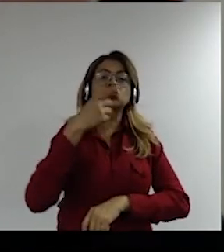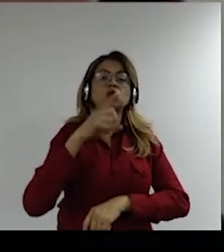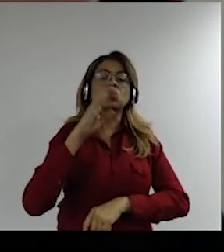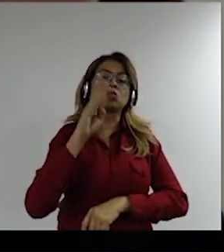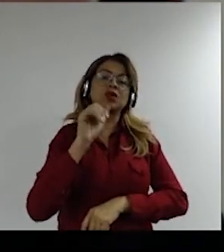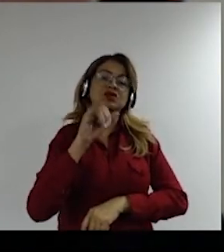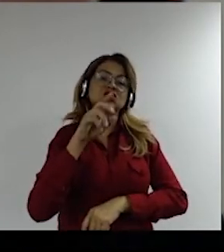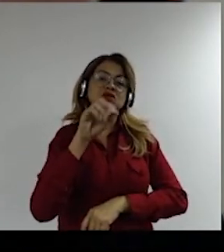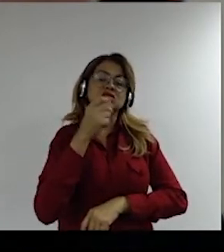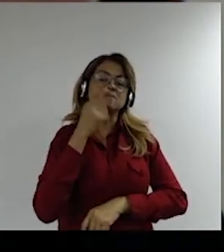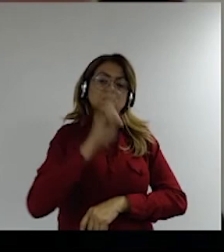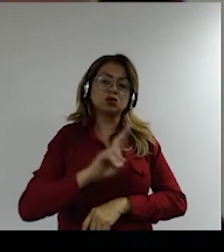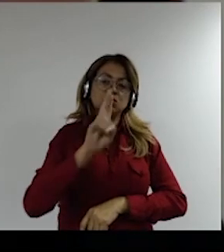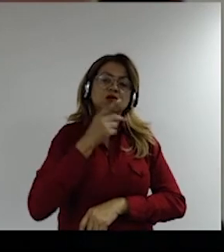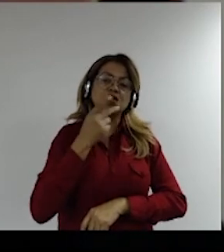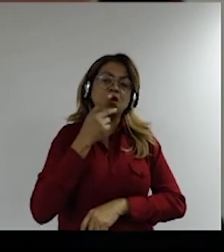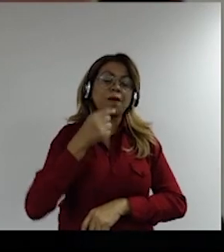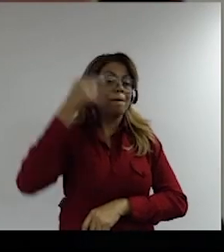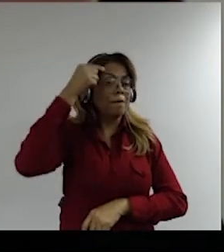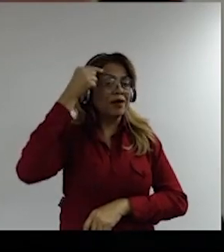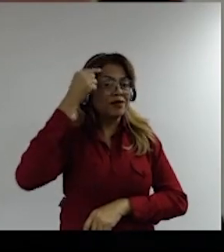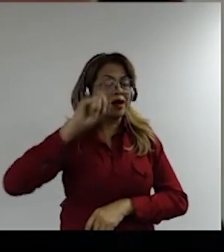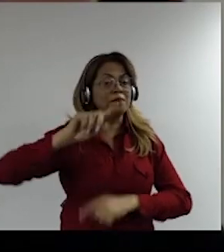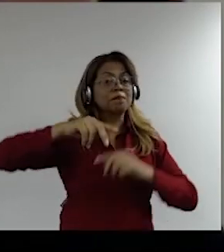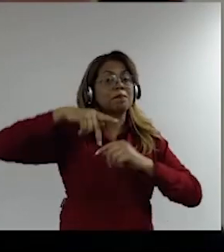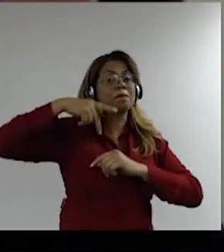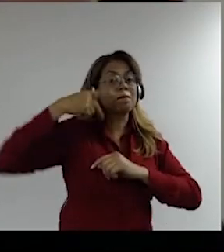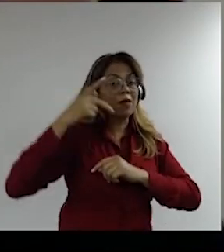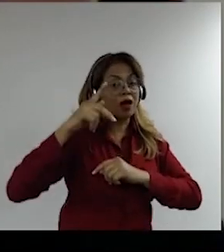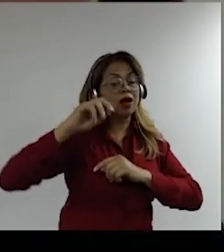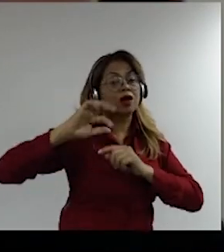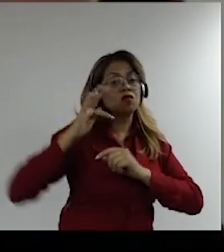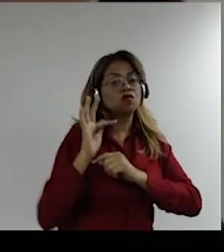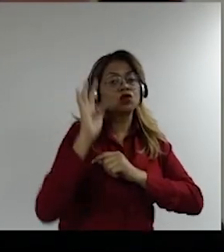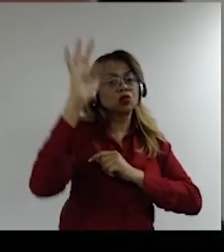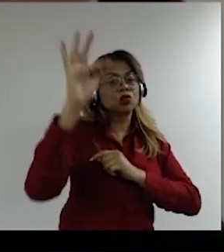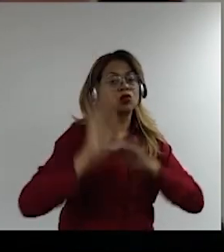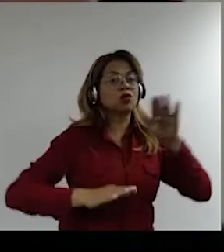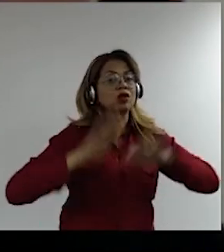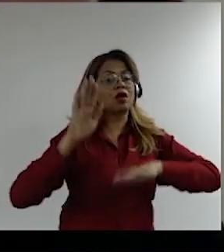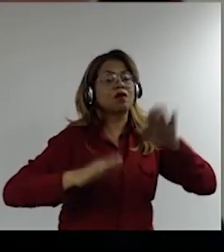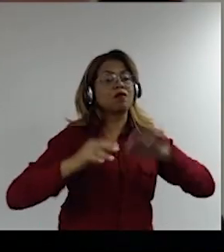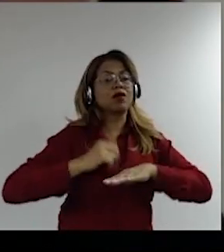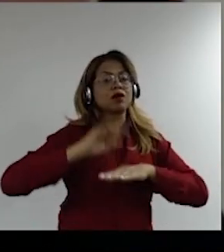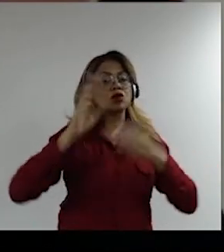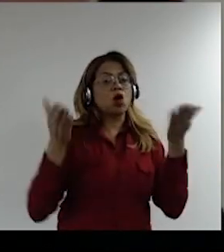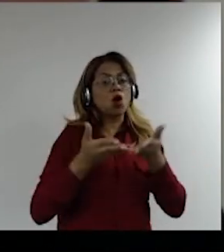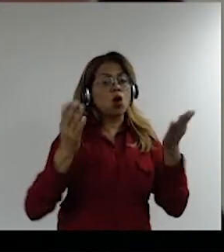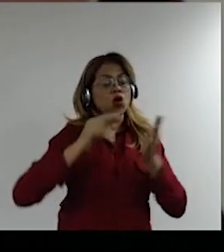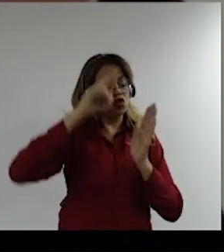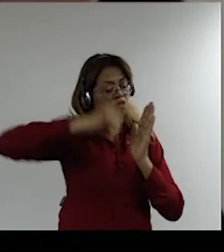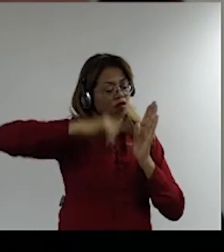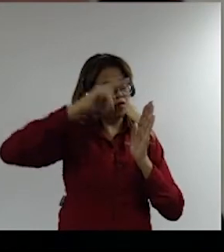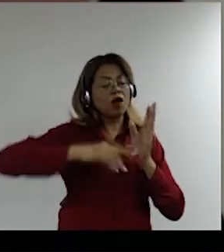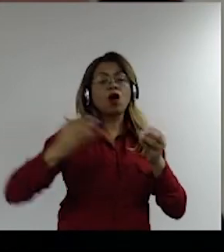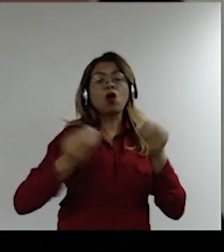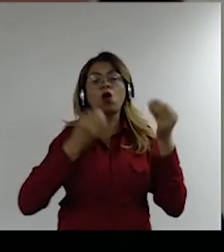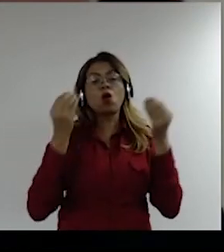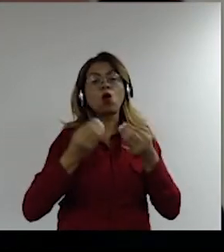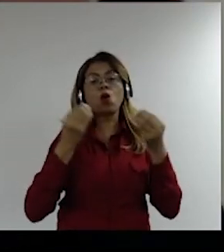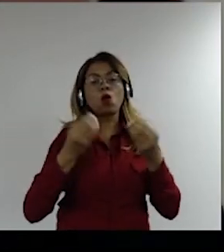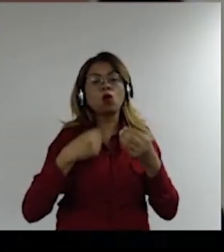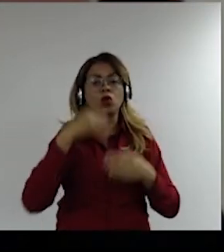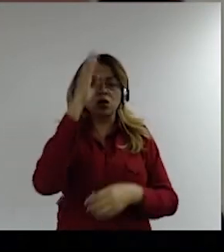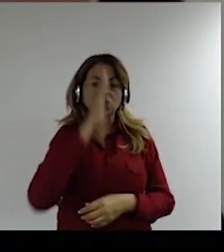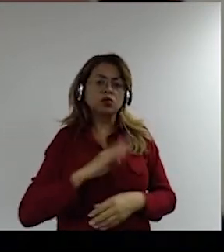no futuro, pensar para o futuro. Como pensar para o futuro? Talvez revendo os procedimentos que nós temos tido até hoje, e que seguramente